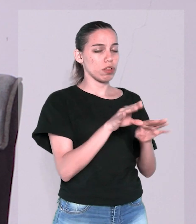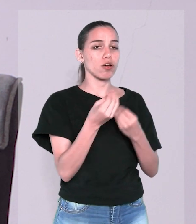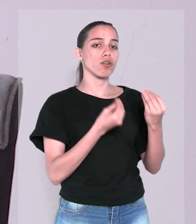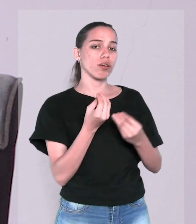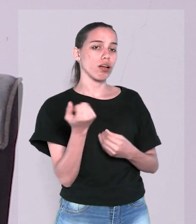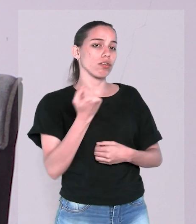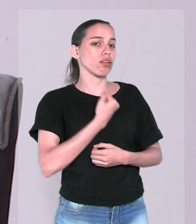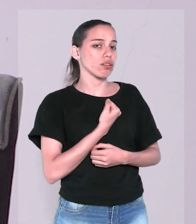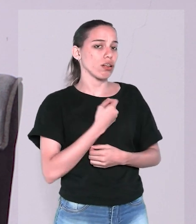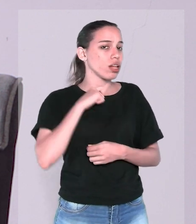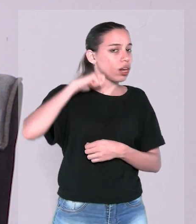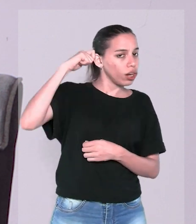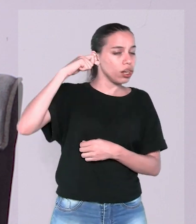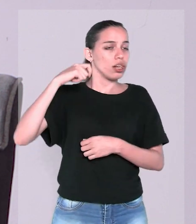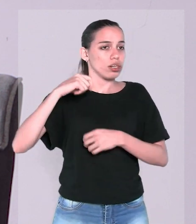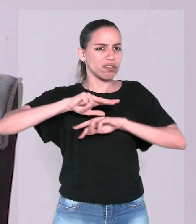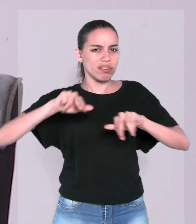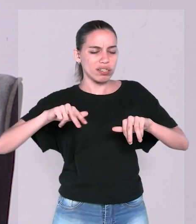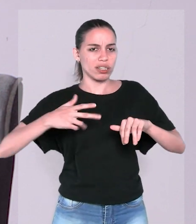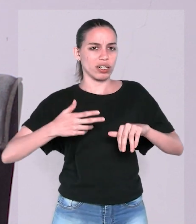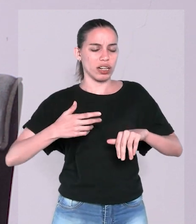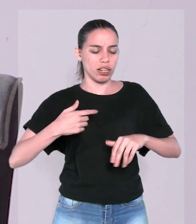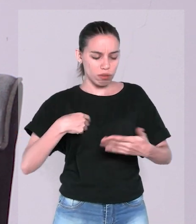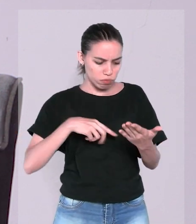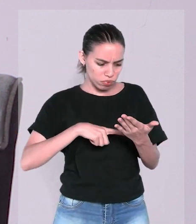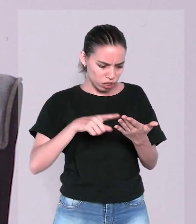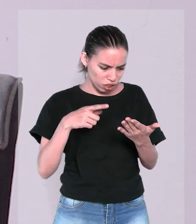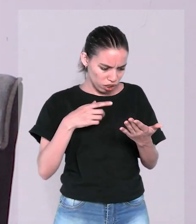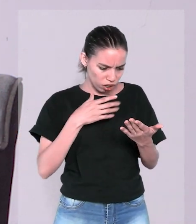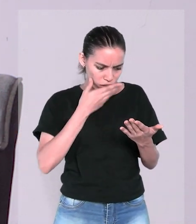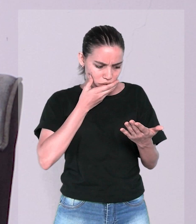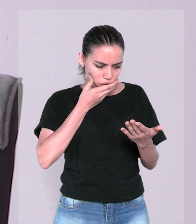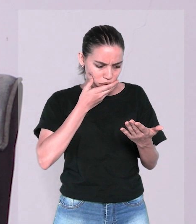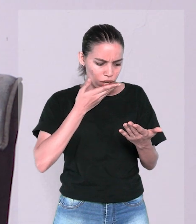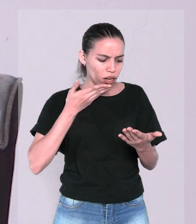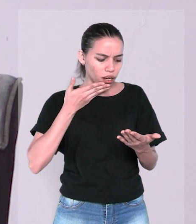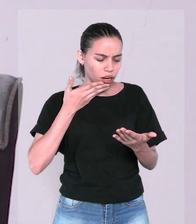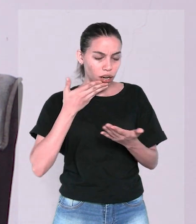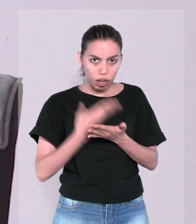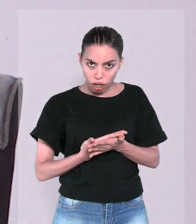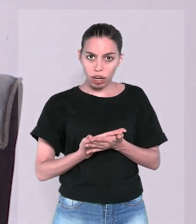vencer desafios. Então, essas respostas todas foram dadas